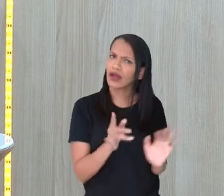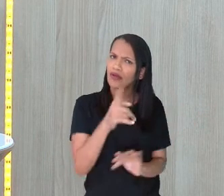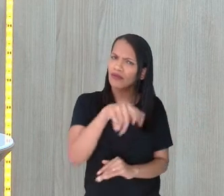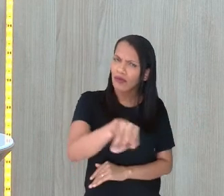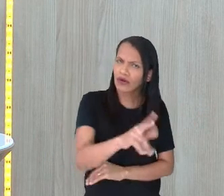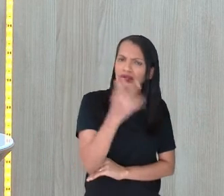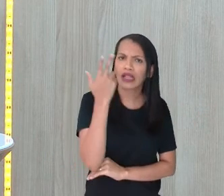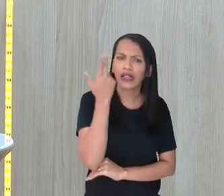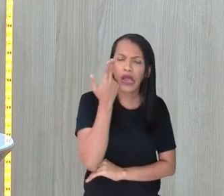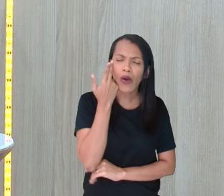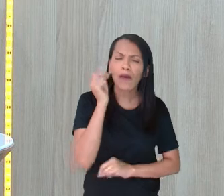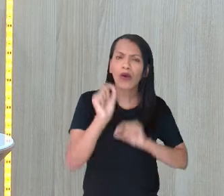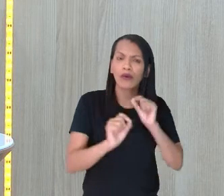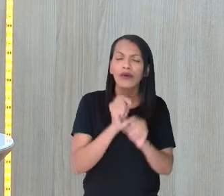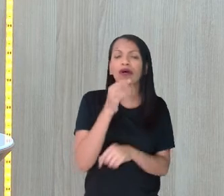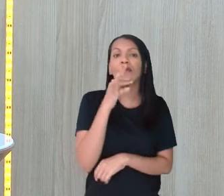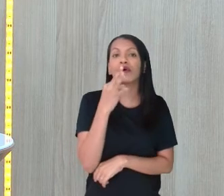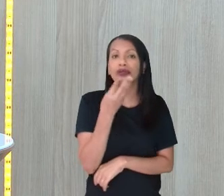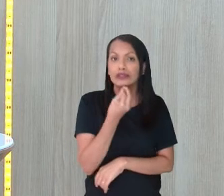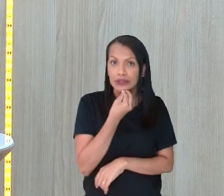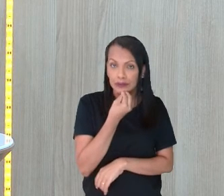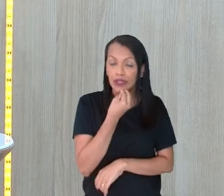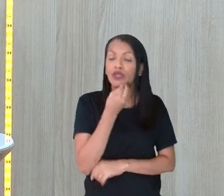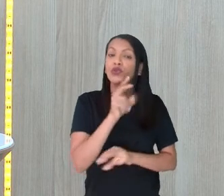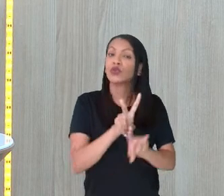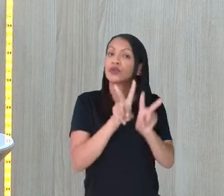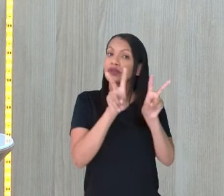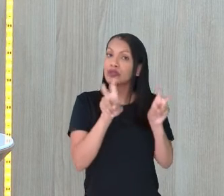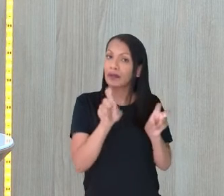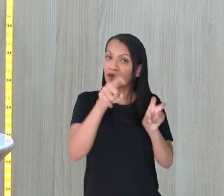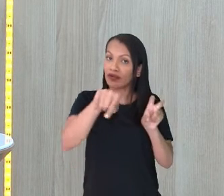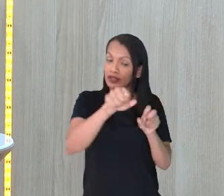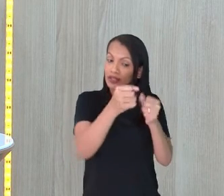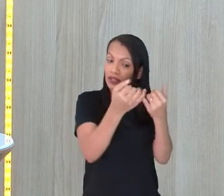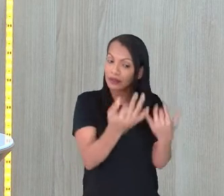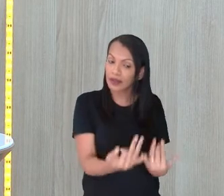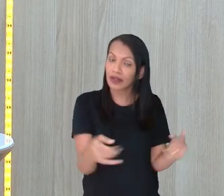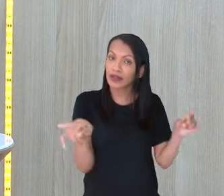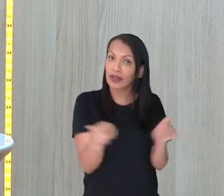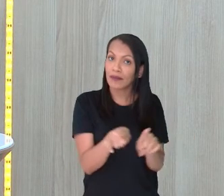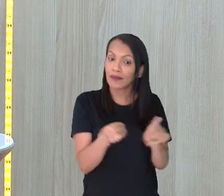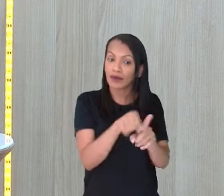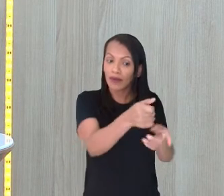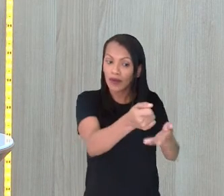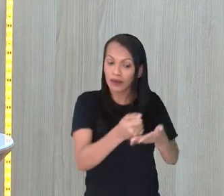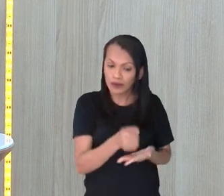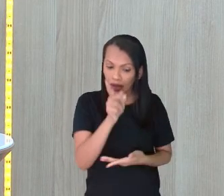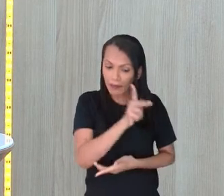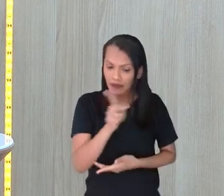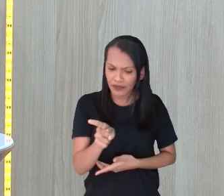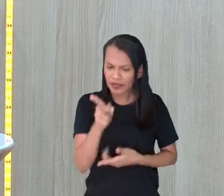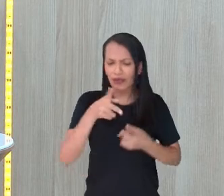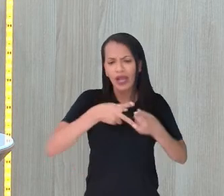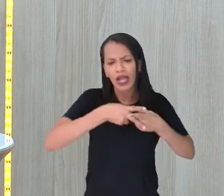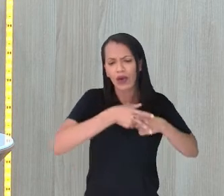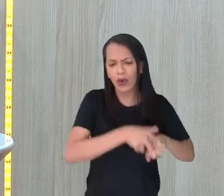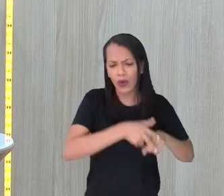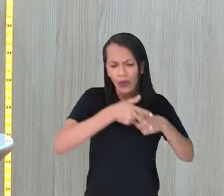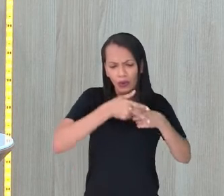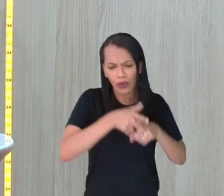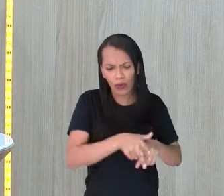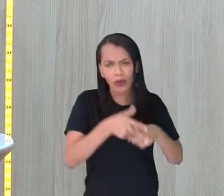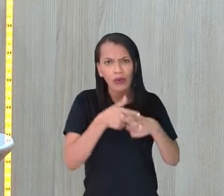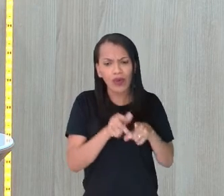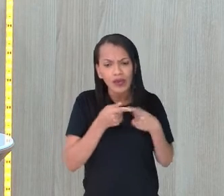você vai ter que ter um conhecimento daquilo que você está falando. E também depois, com a ajuda da professora, a professora vai lhe